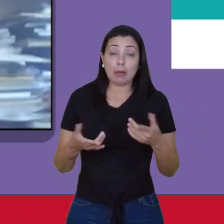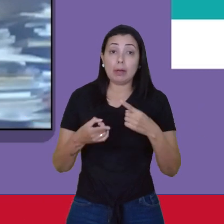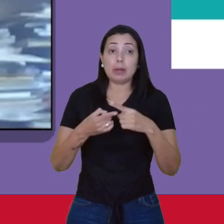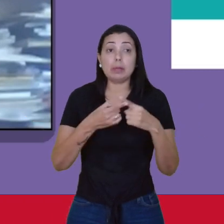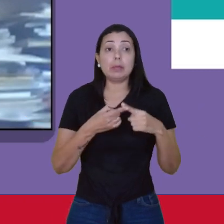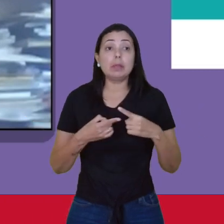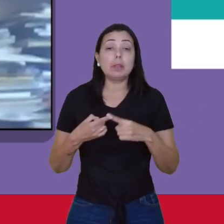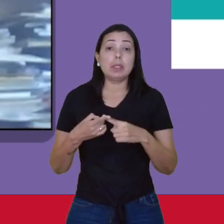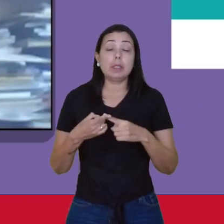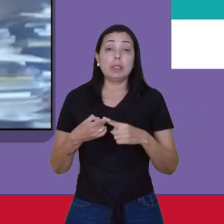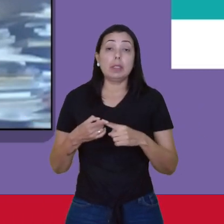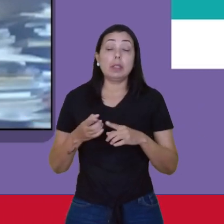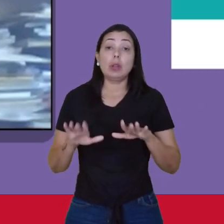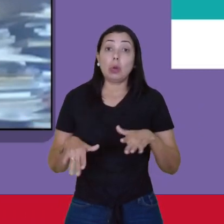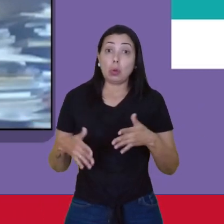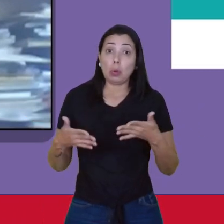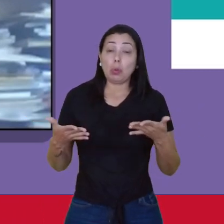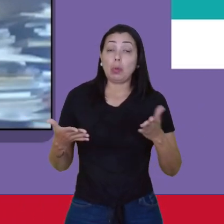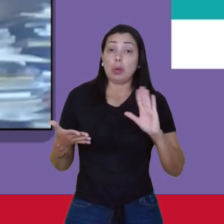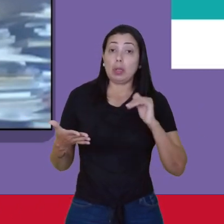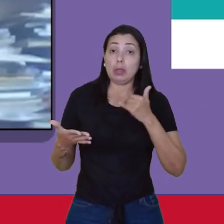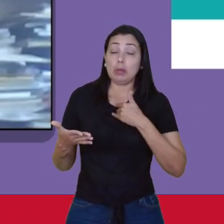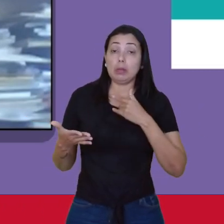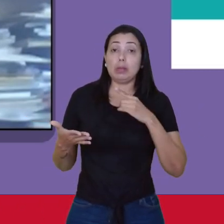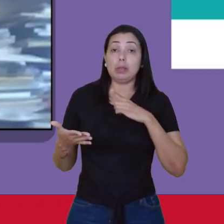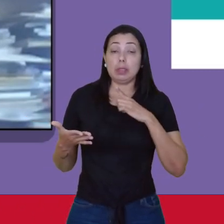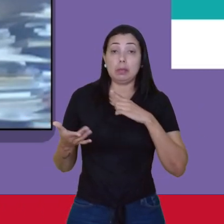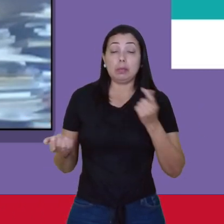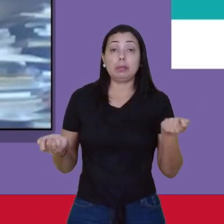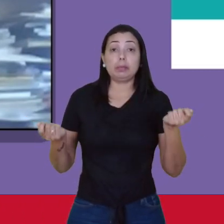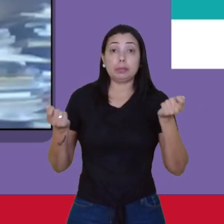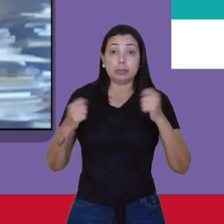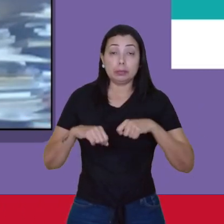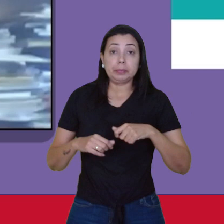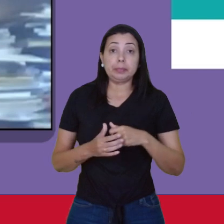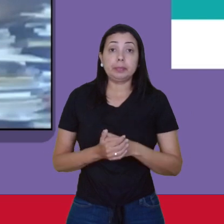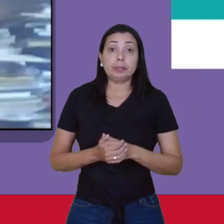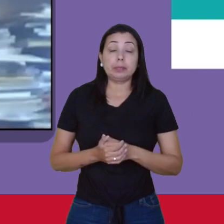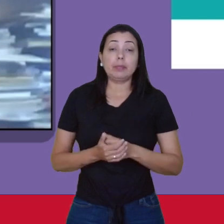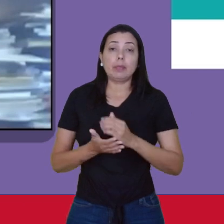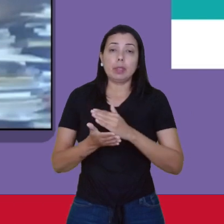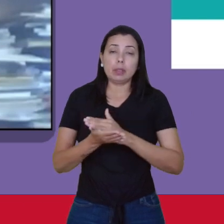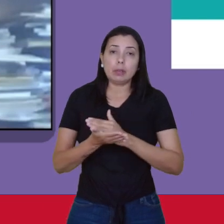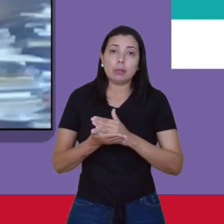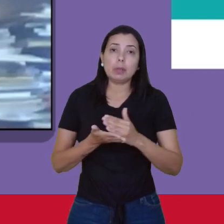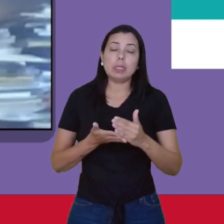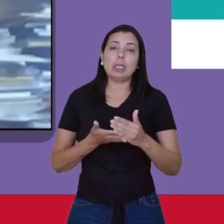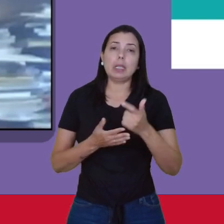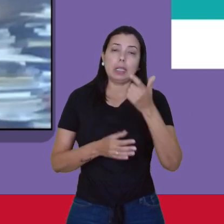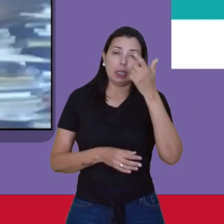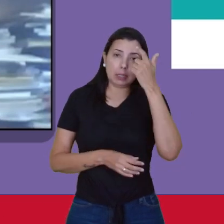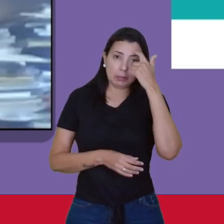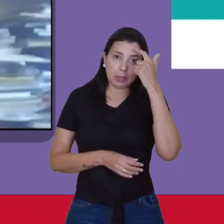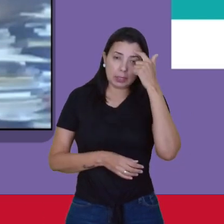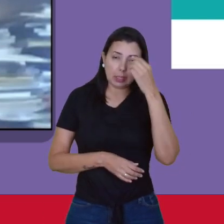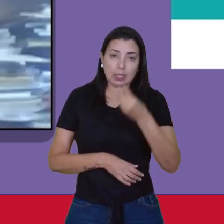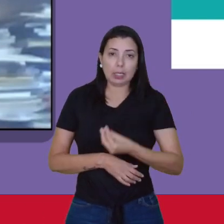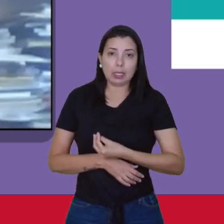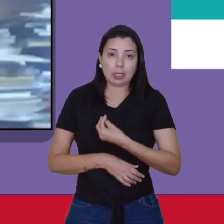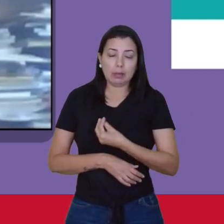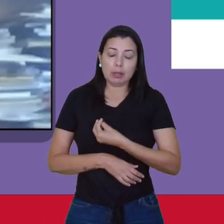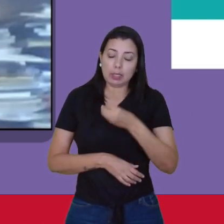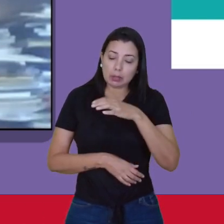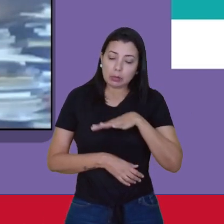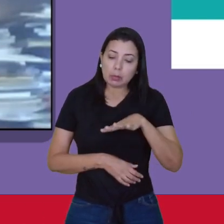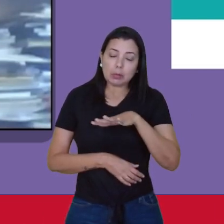disto, quando a gente tem a possibilidade de começar a pensar a vida do